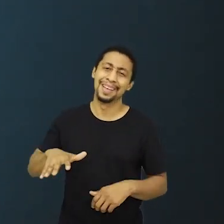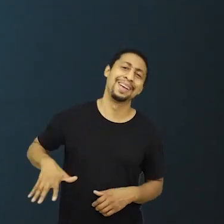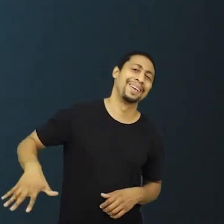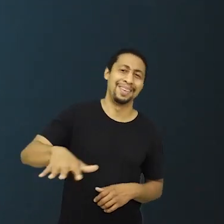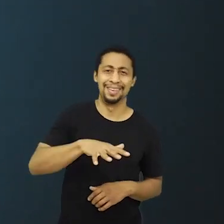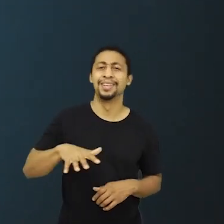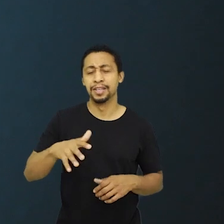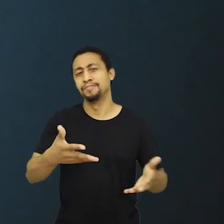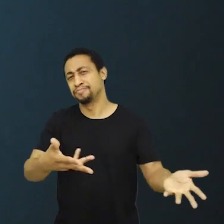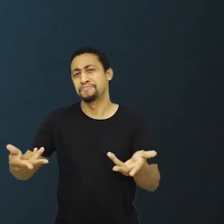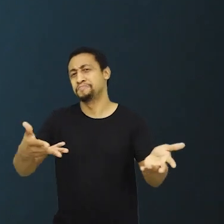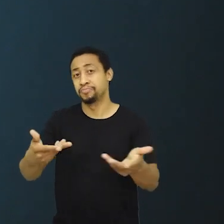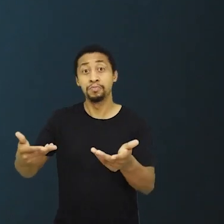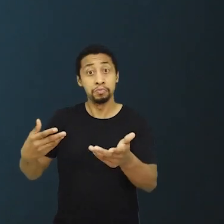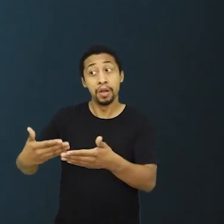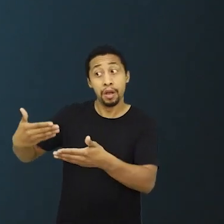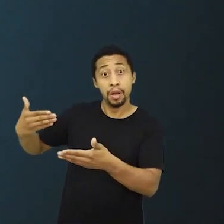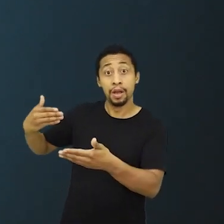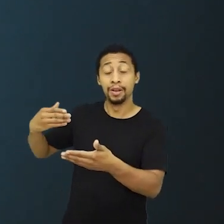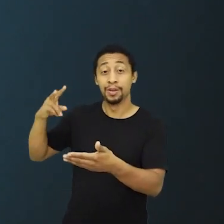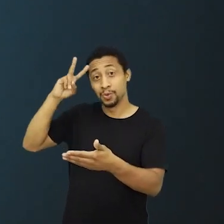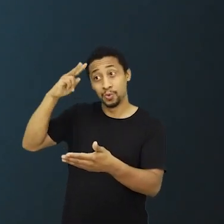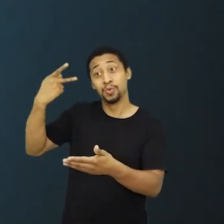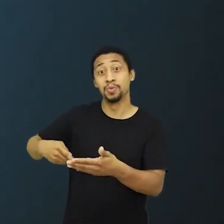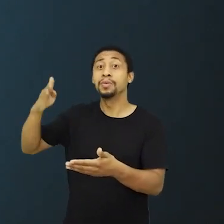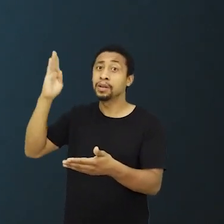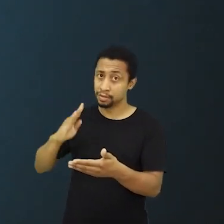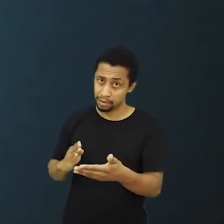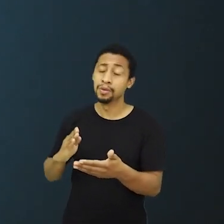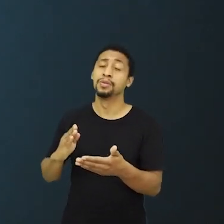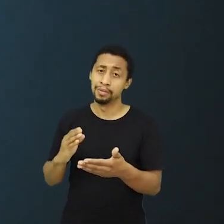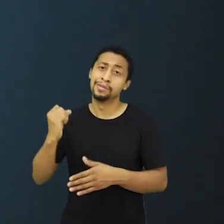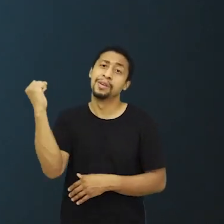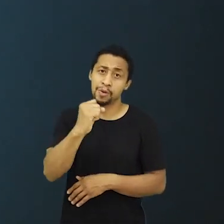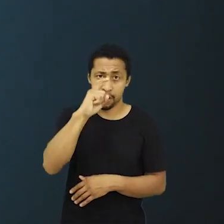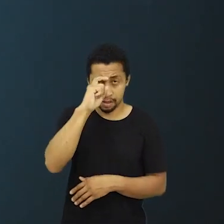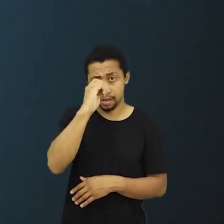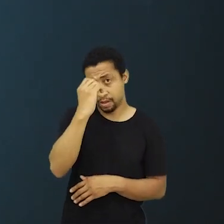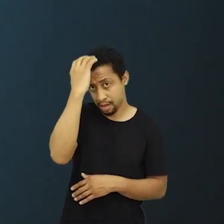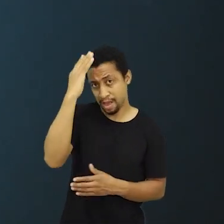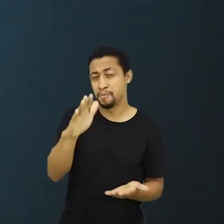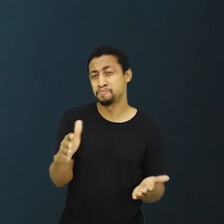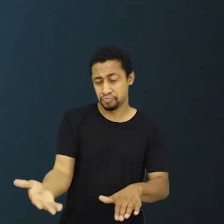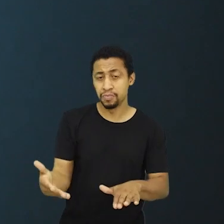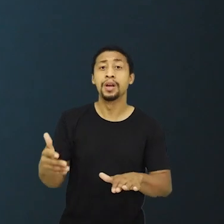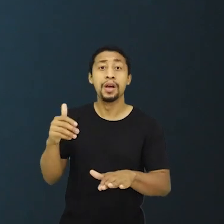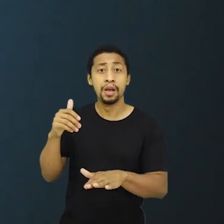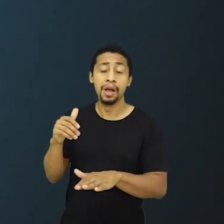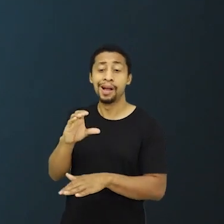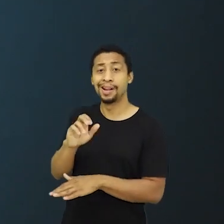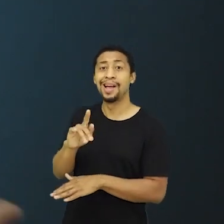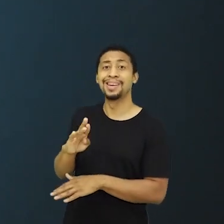enfim, sempre foi pauta na história do Brasil o caso Herzog, o assassinato do Herzog e a luta da Clarice. Então a